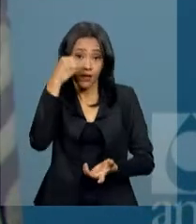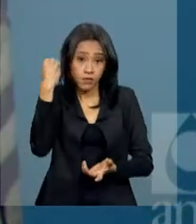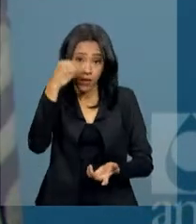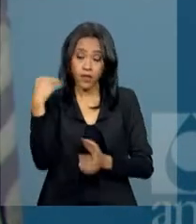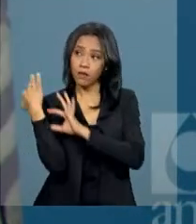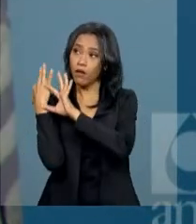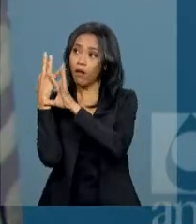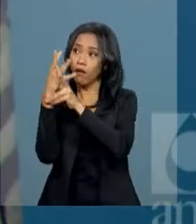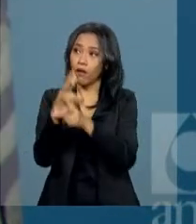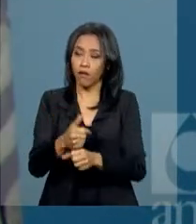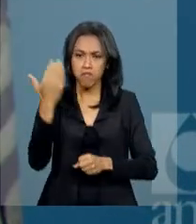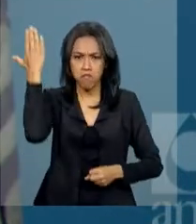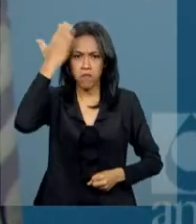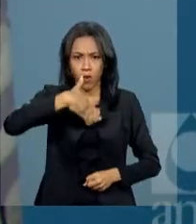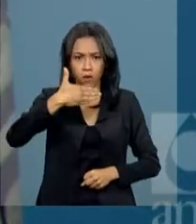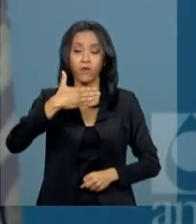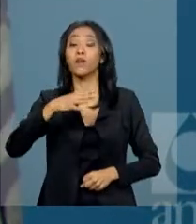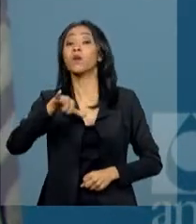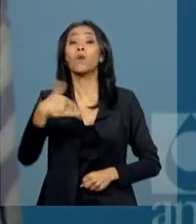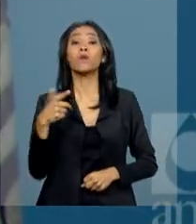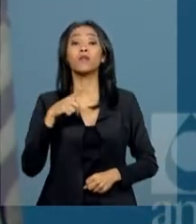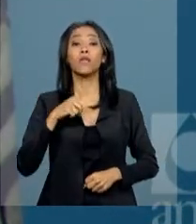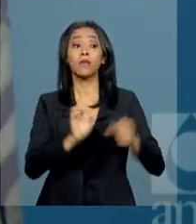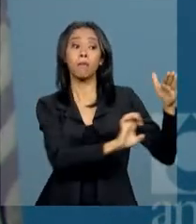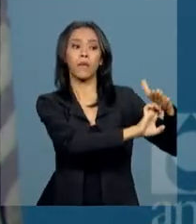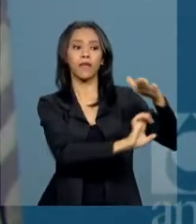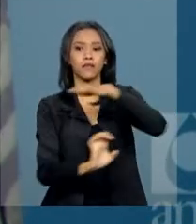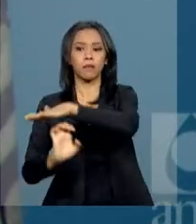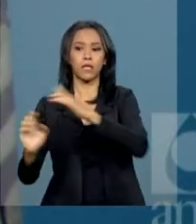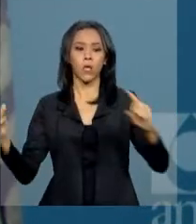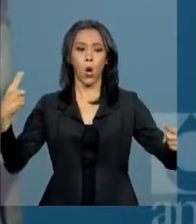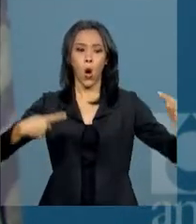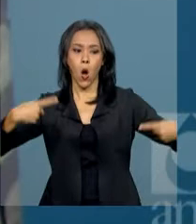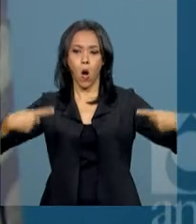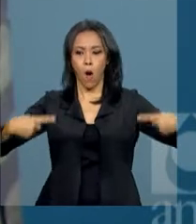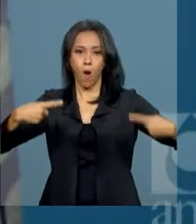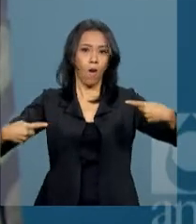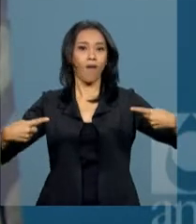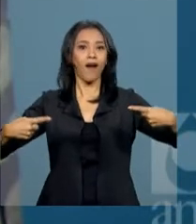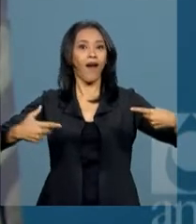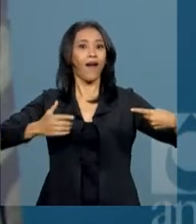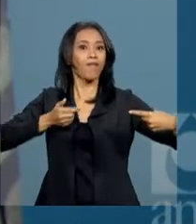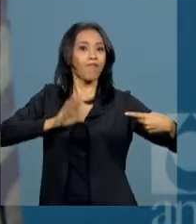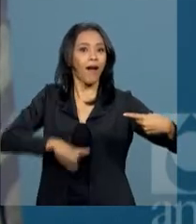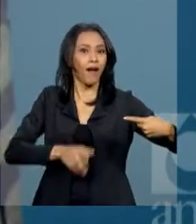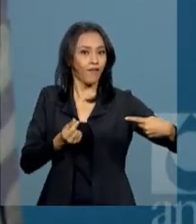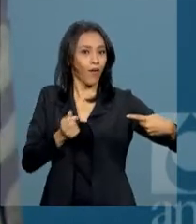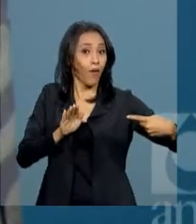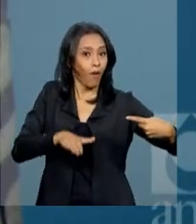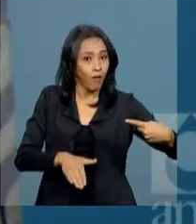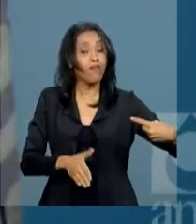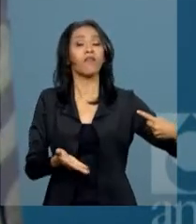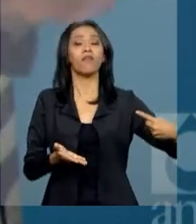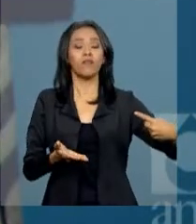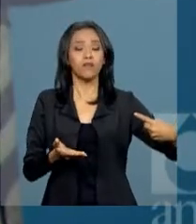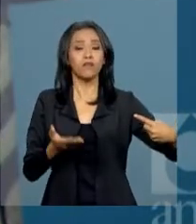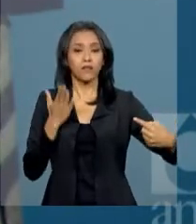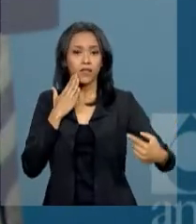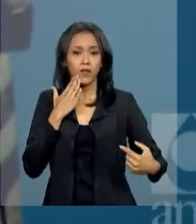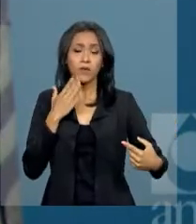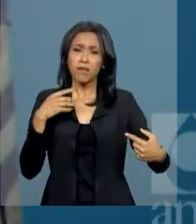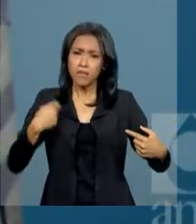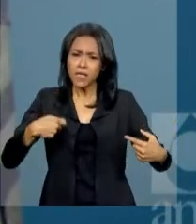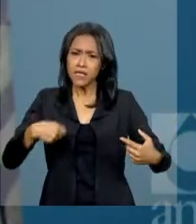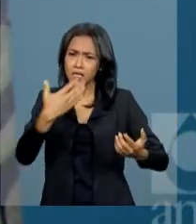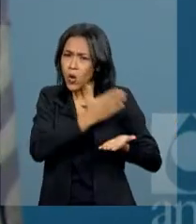que isso só ocorre quando há concorrência e não só a concorrência na no final da linha tem que ser na